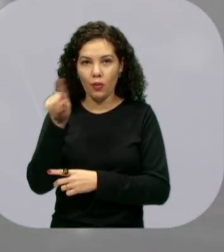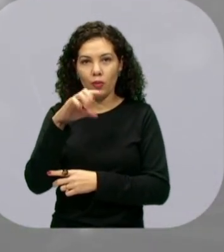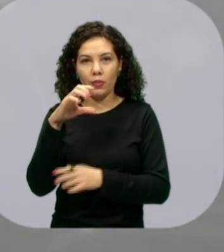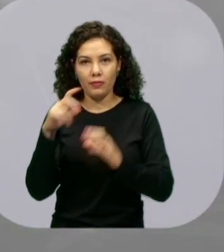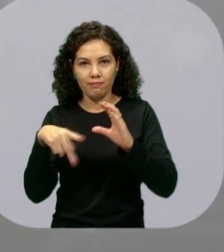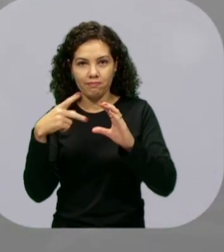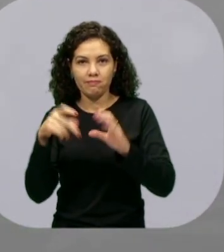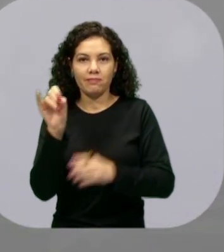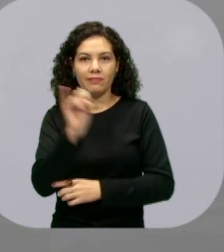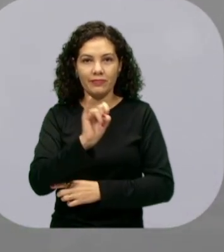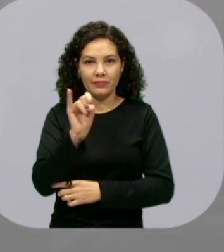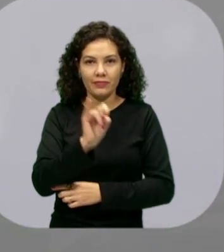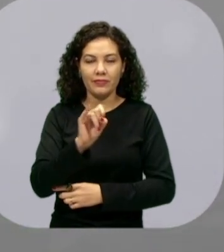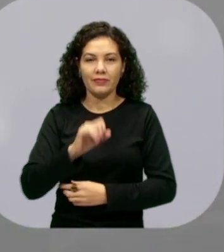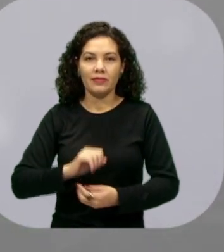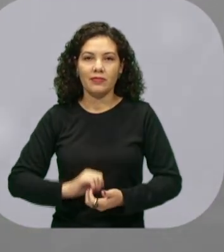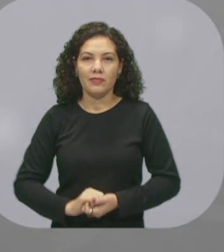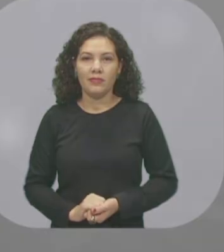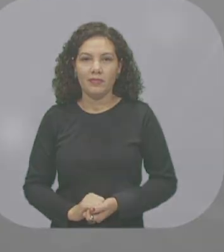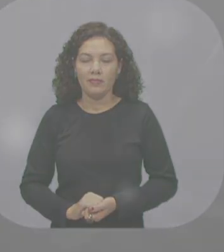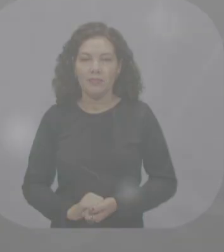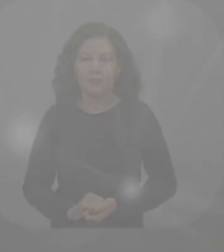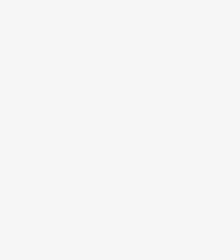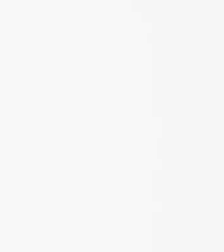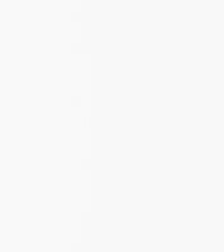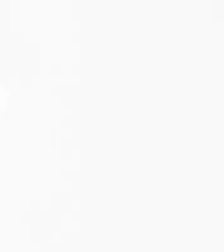@Câmara Itajaí.